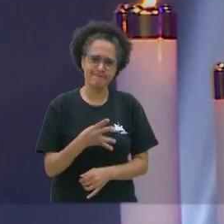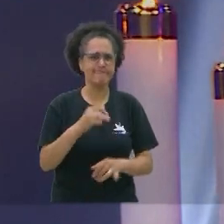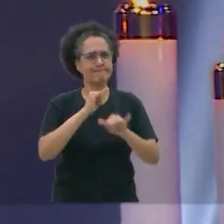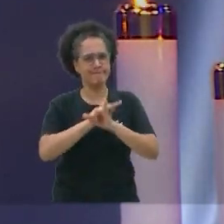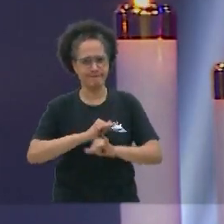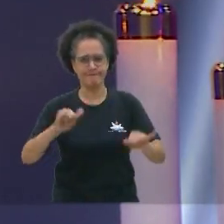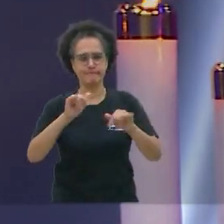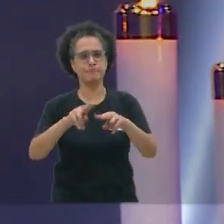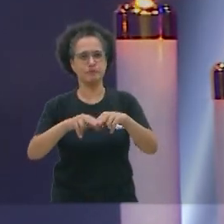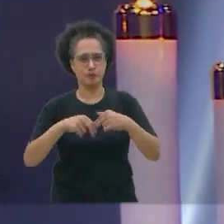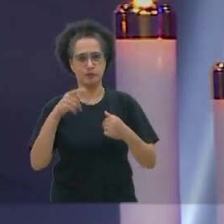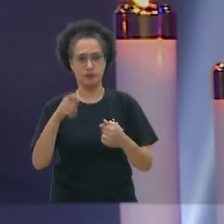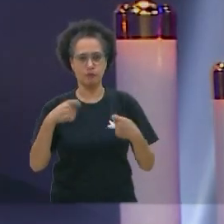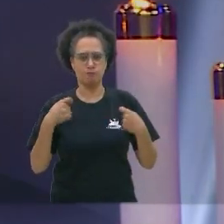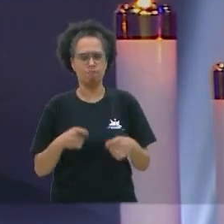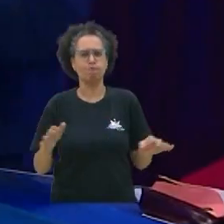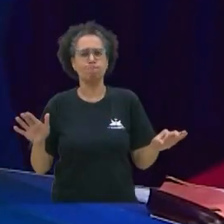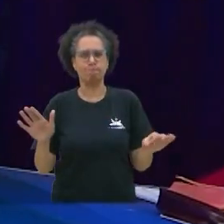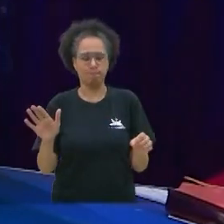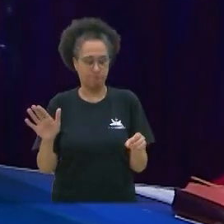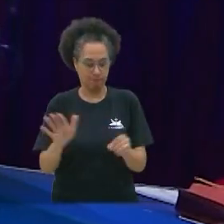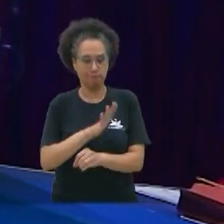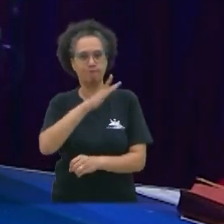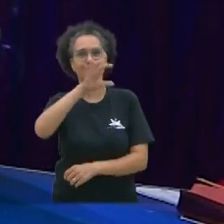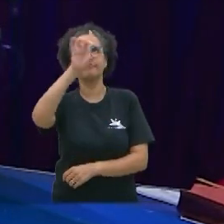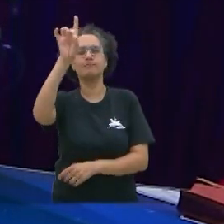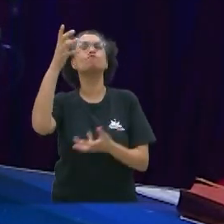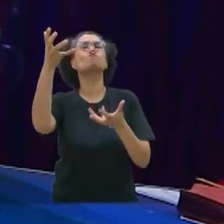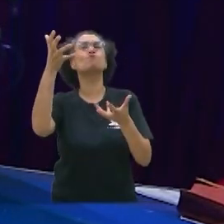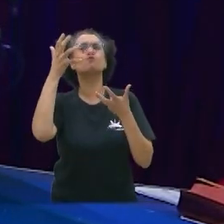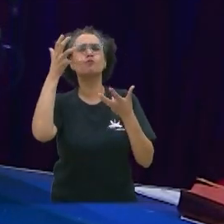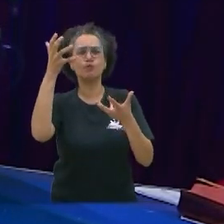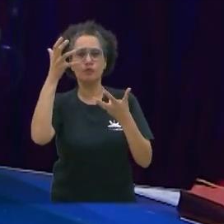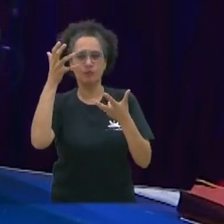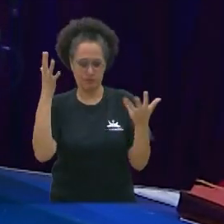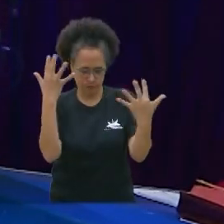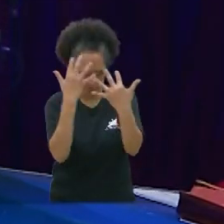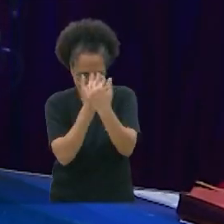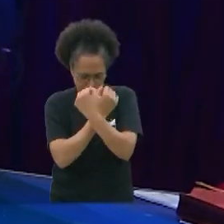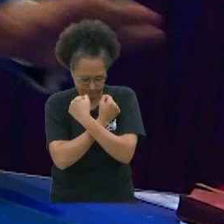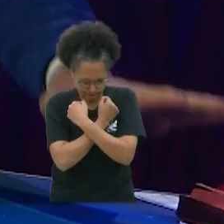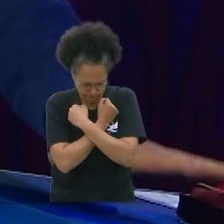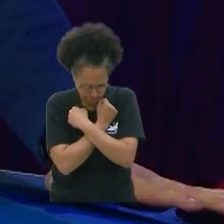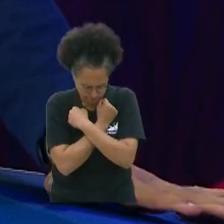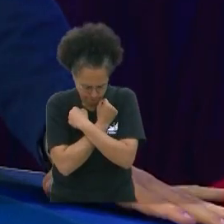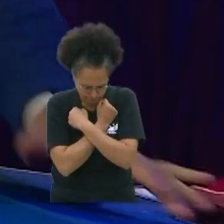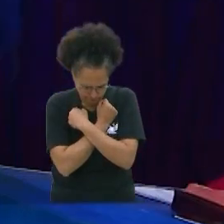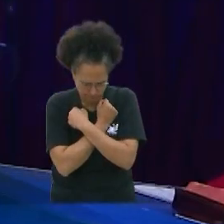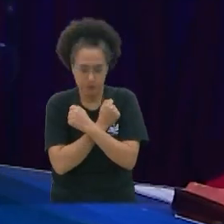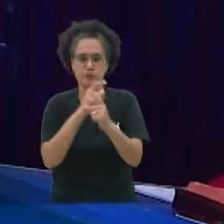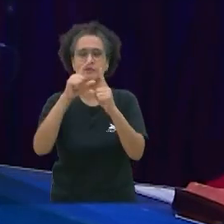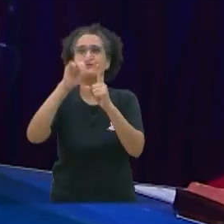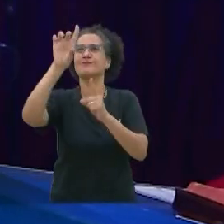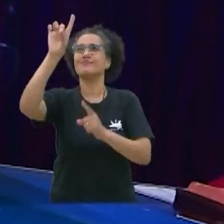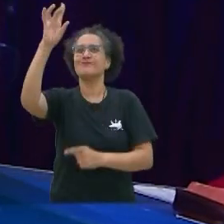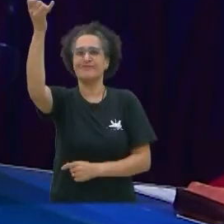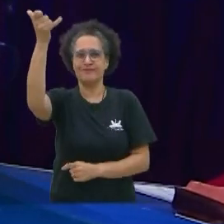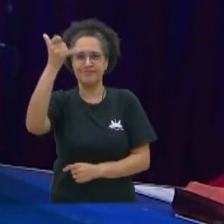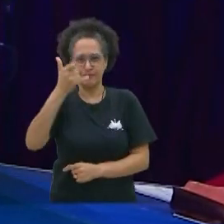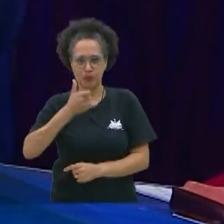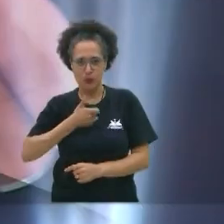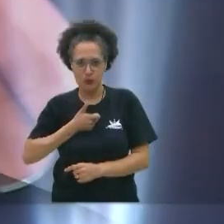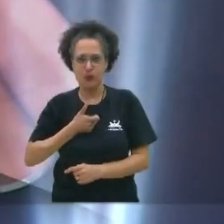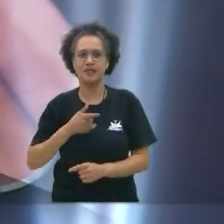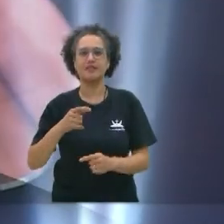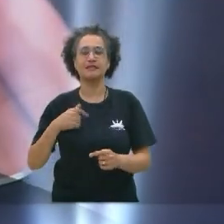preciso encher-se de Deus, eu preciso querer acolher a palavra que vem do Senhor. Eu